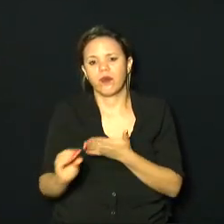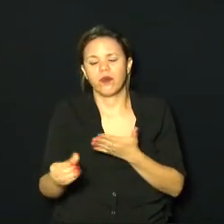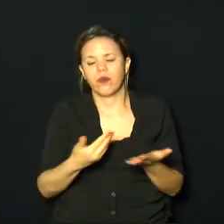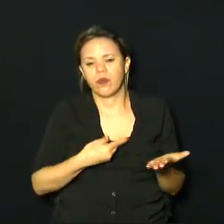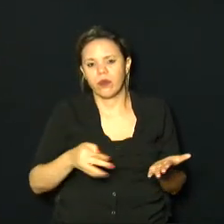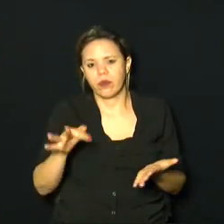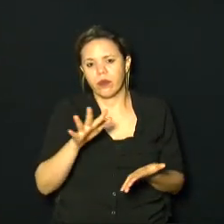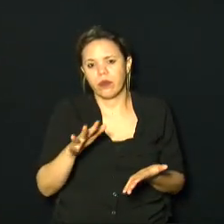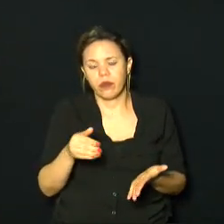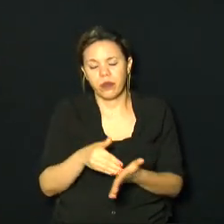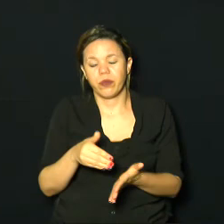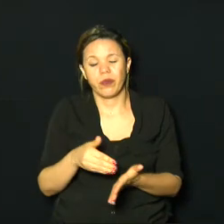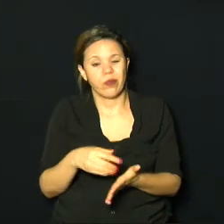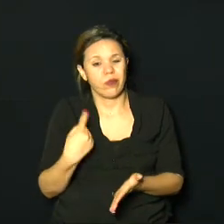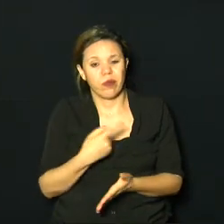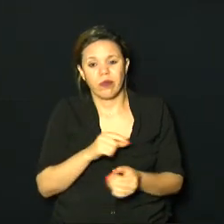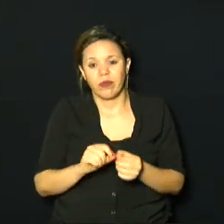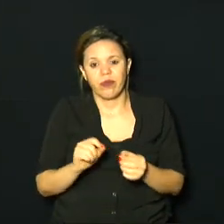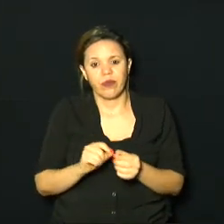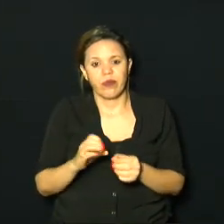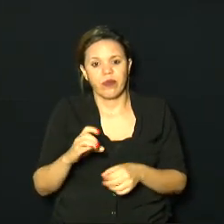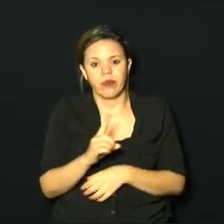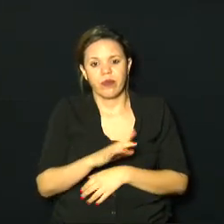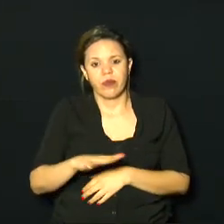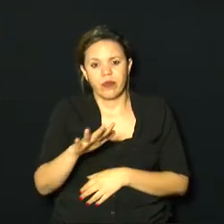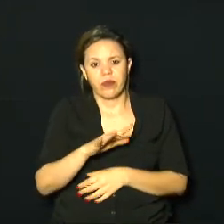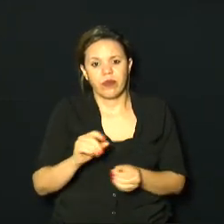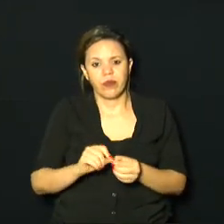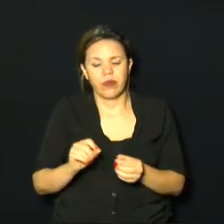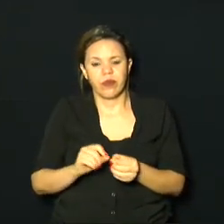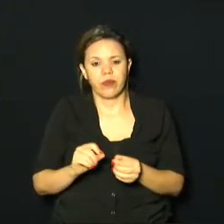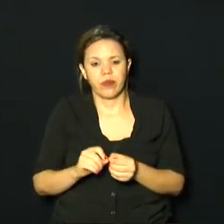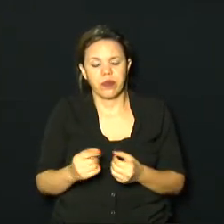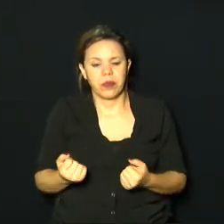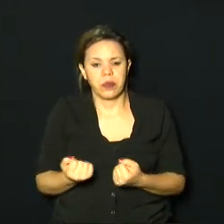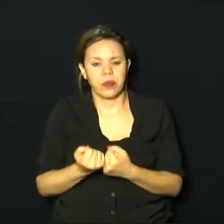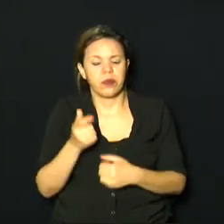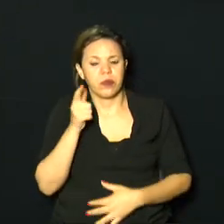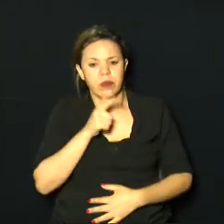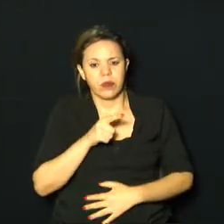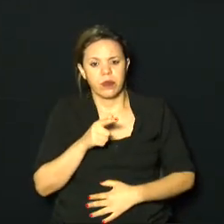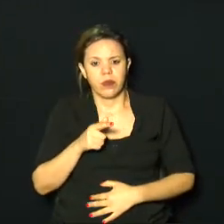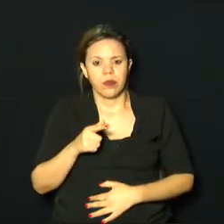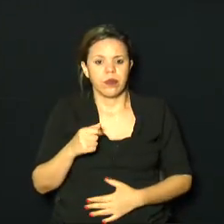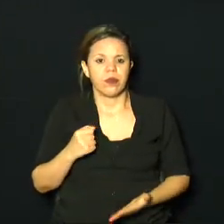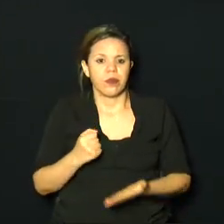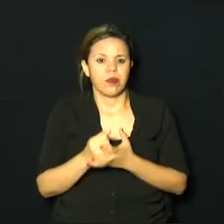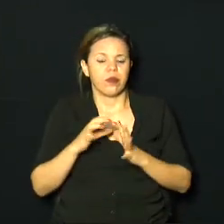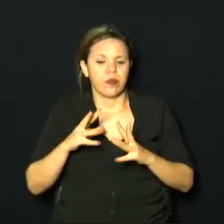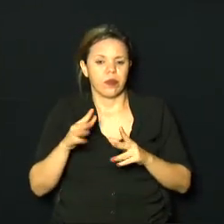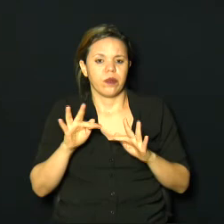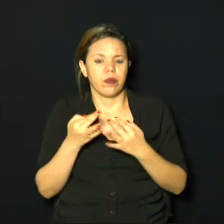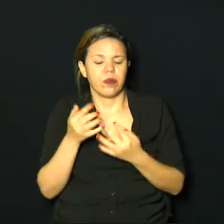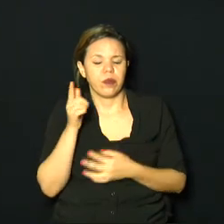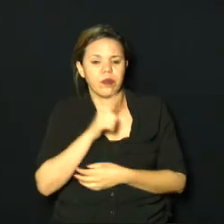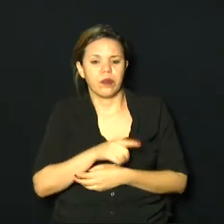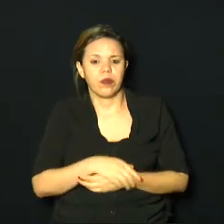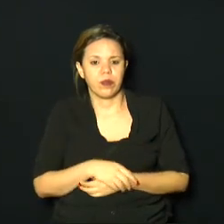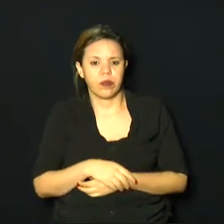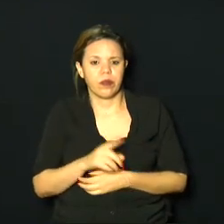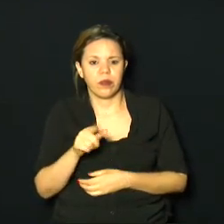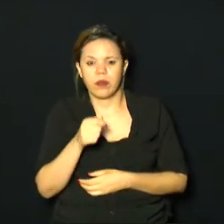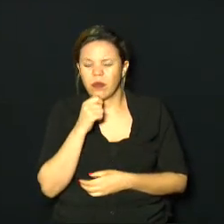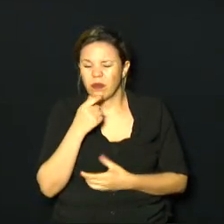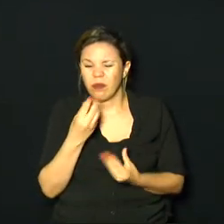sido, nós fizemos, né, a coordenação, fez aí um amparo para conseguir ajudar todas as famílias a conseguirem, e isso ainda